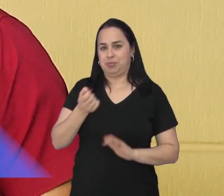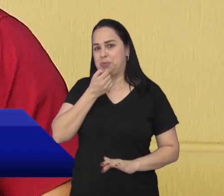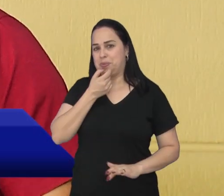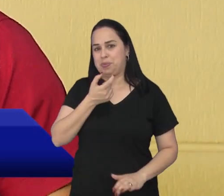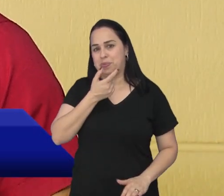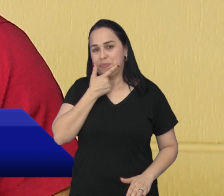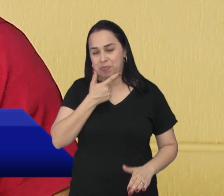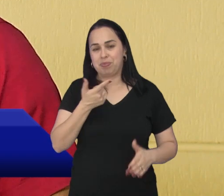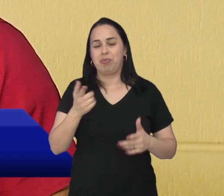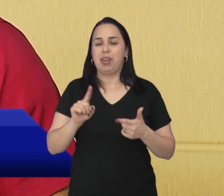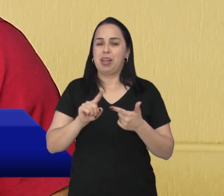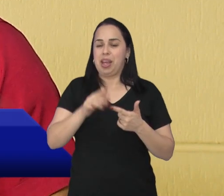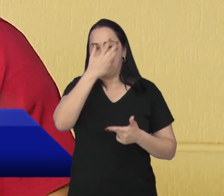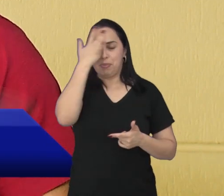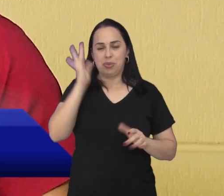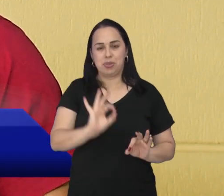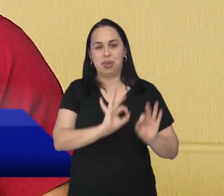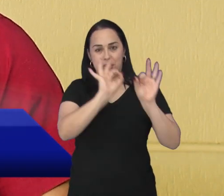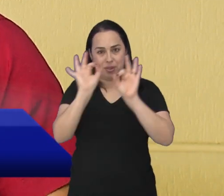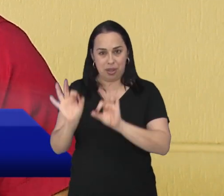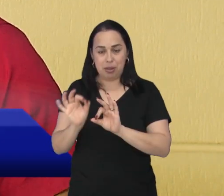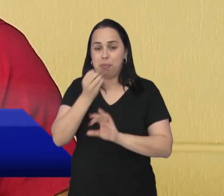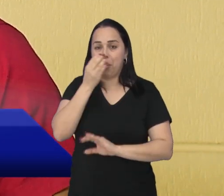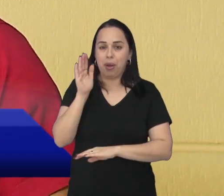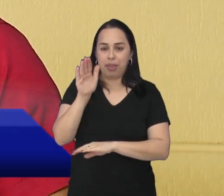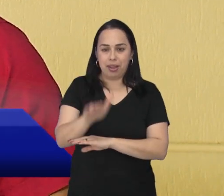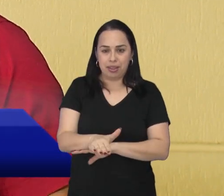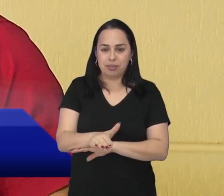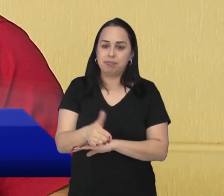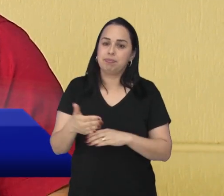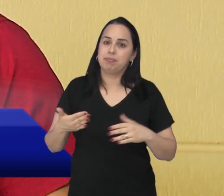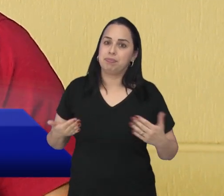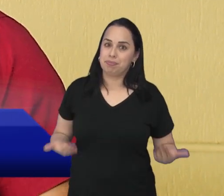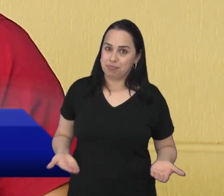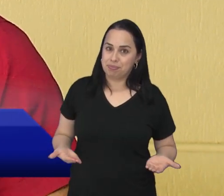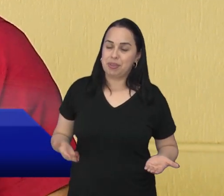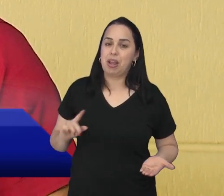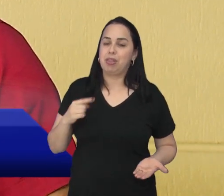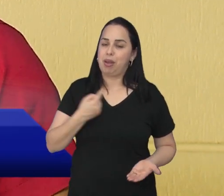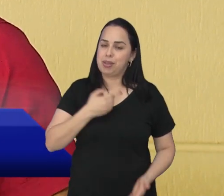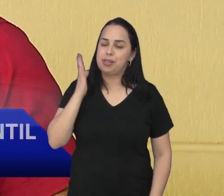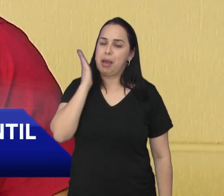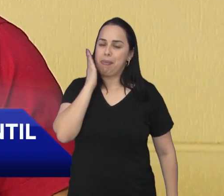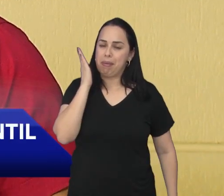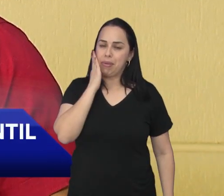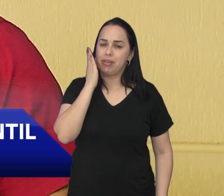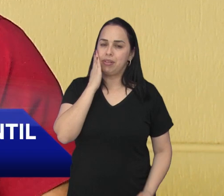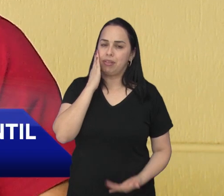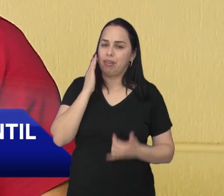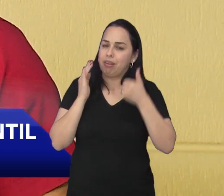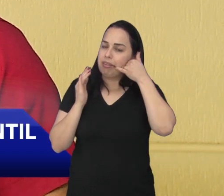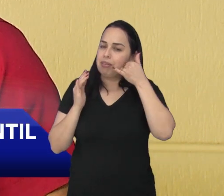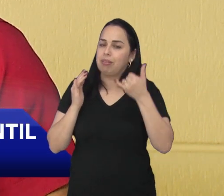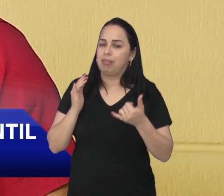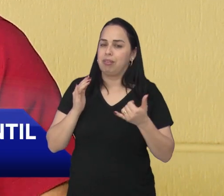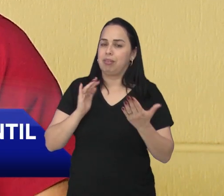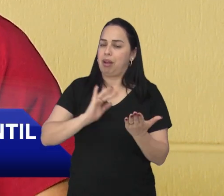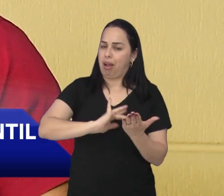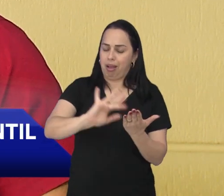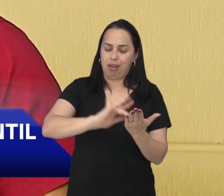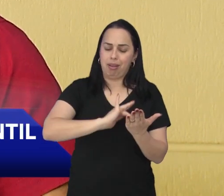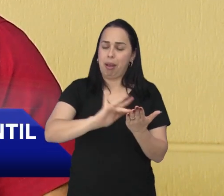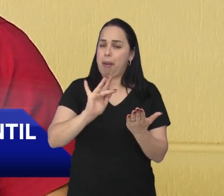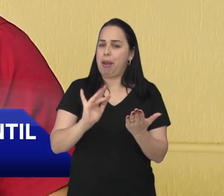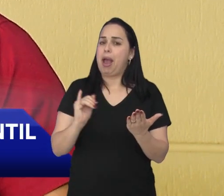Olá, Guerra, e a todos que nos acompanham no Boletim Legislativo, uma boa tarde. Olha, a gente sabe que o uso do celular